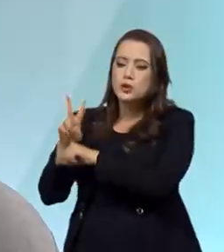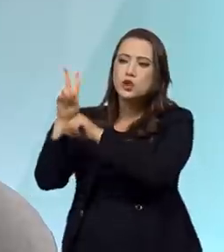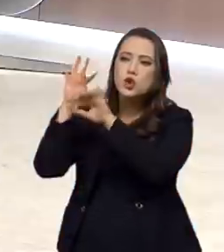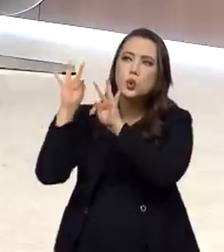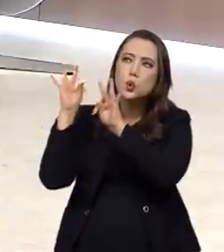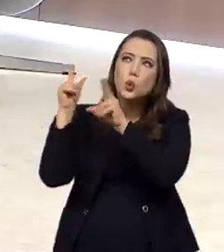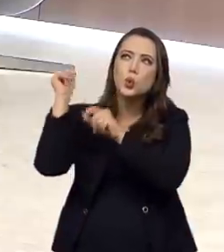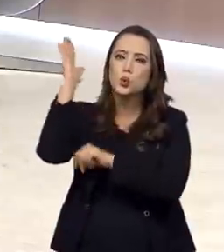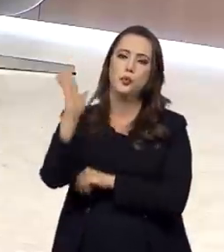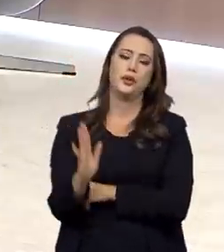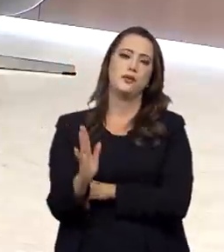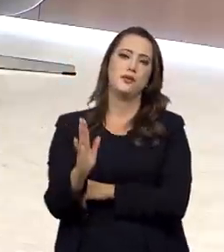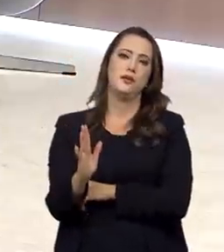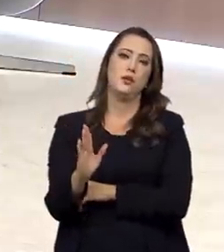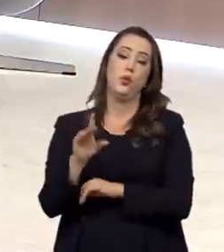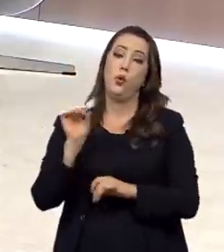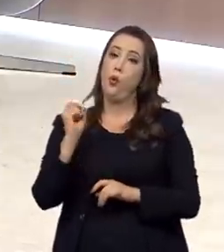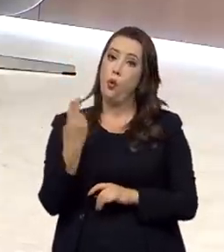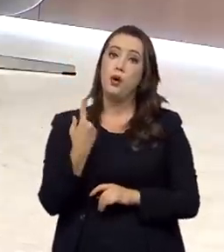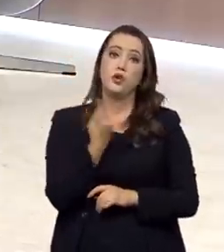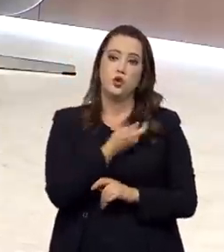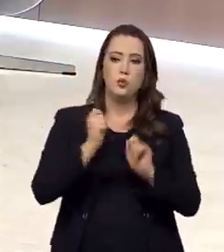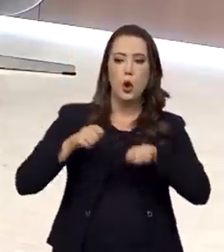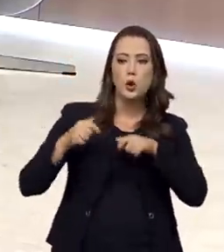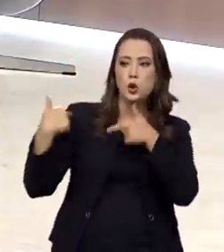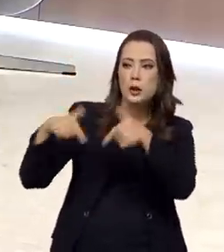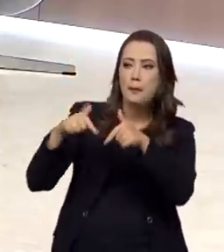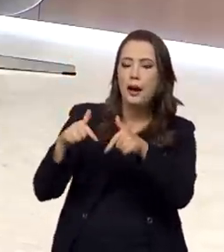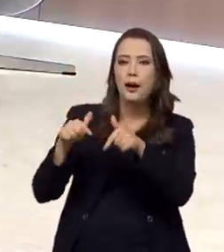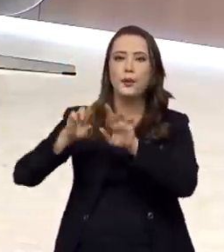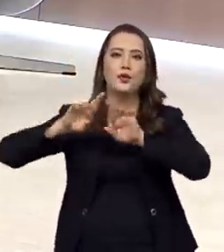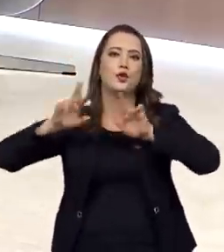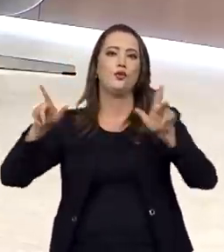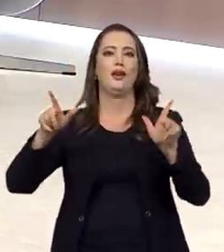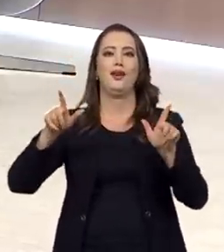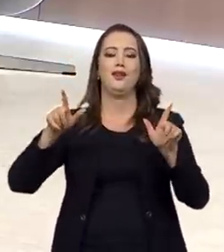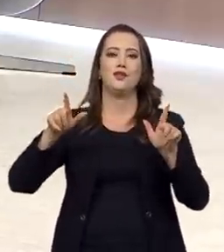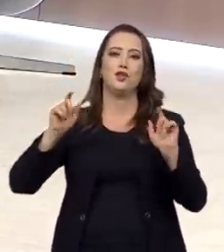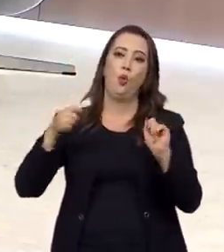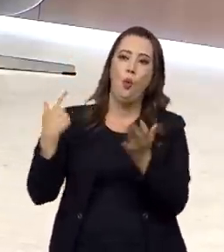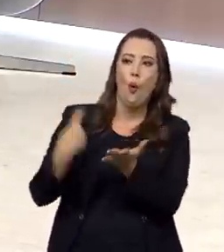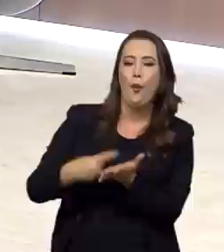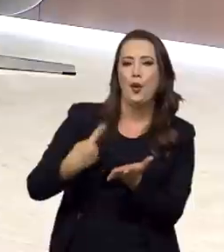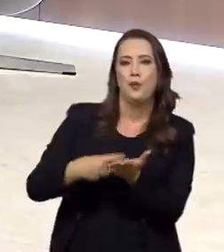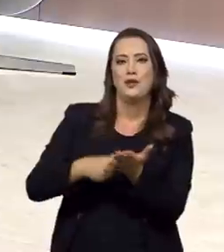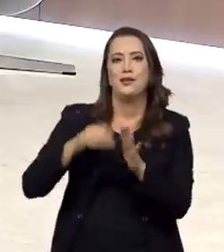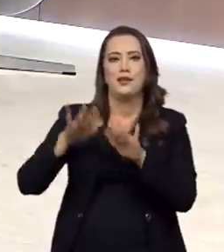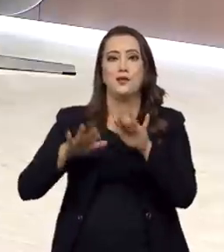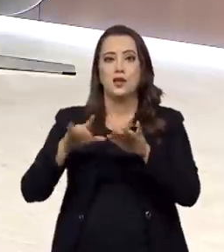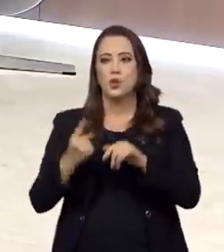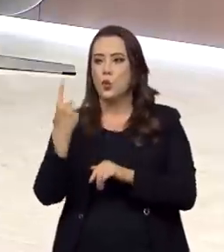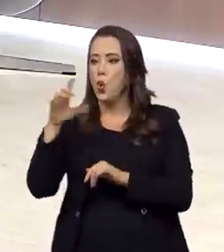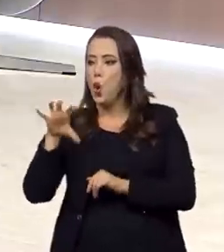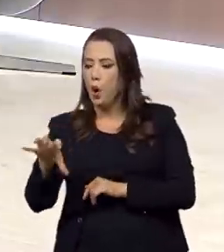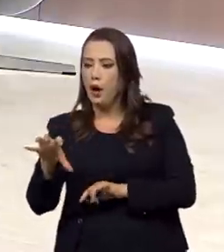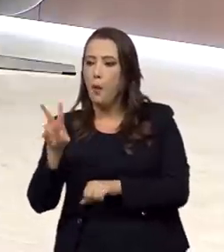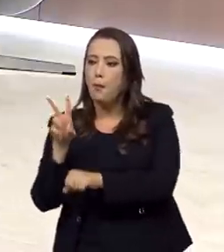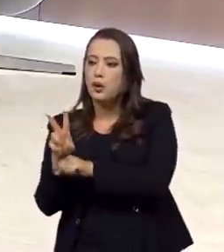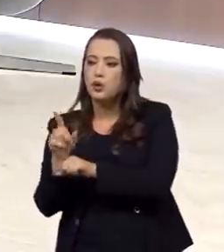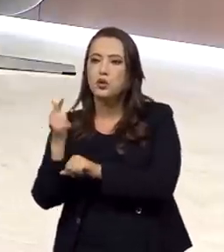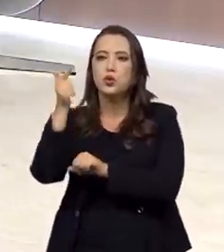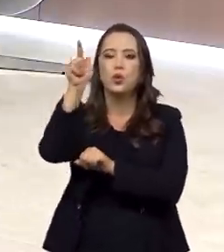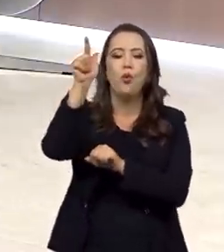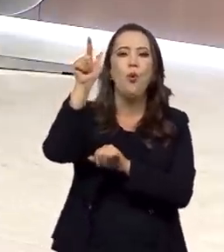as negociações não nós podemos fazer uma ação ou um acordo ou um compromisso que alguma região do Brasil